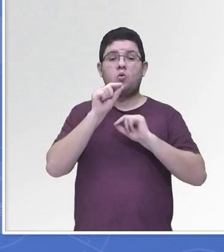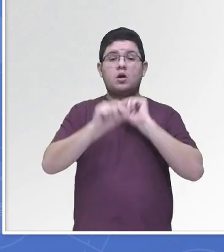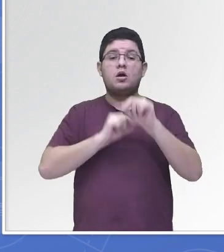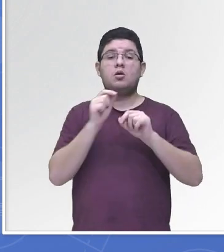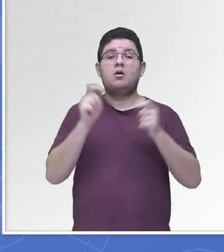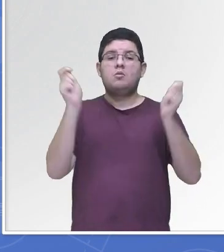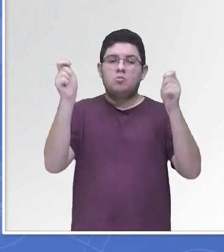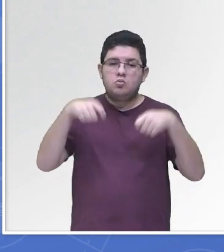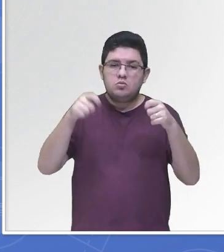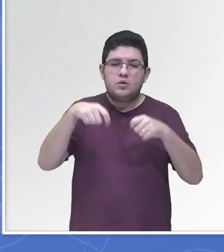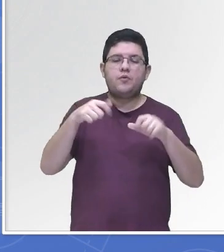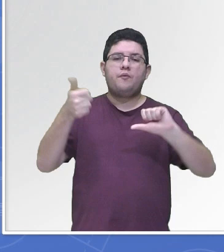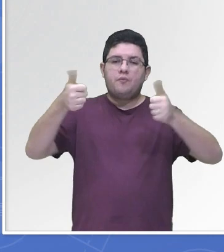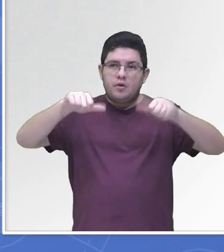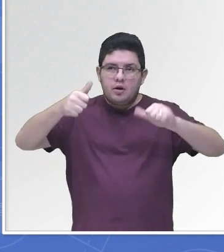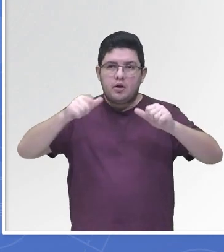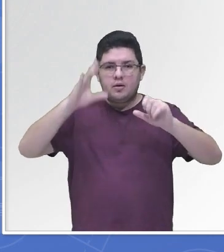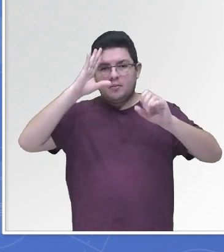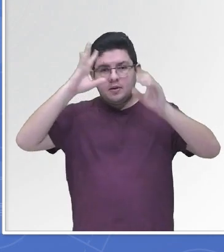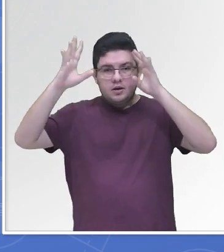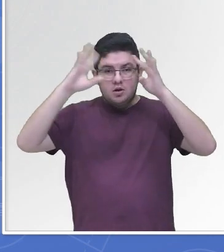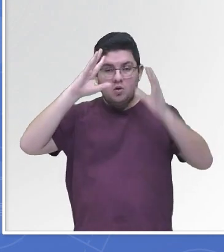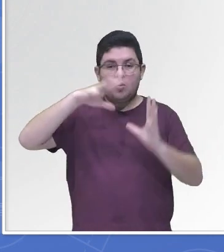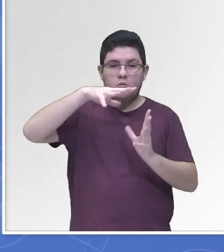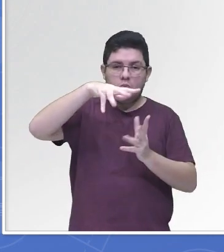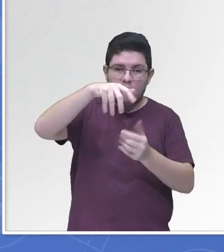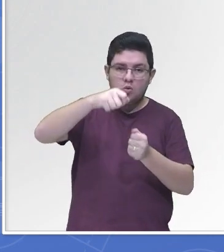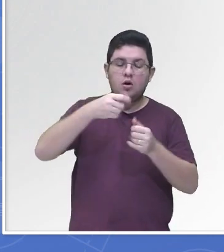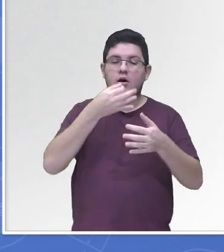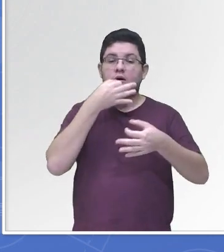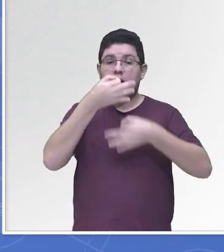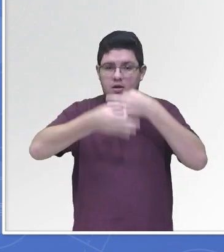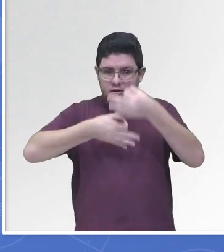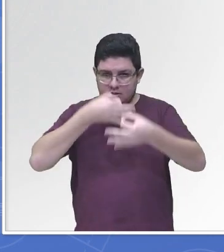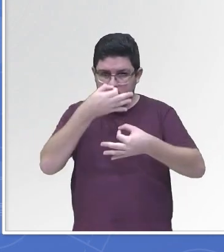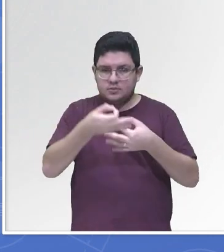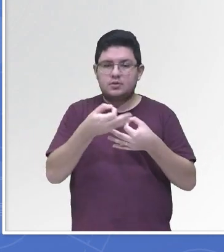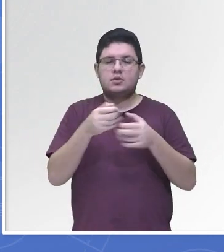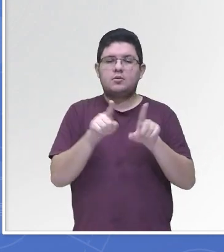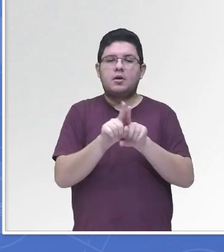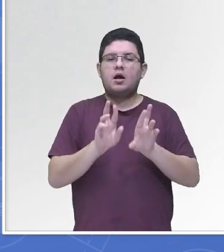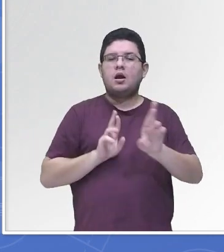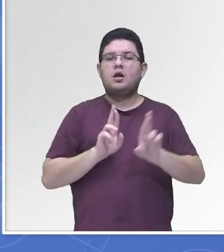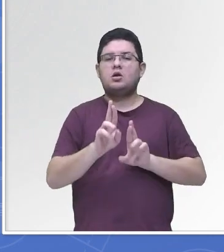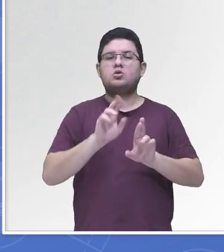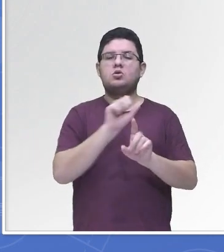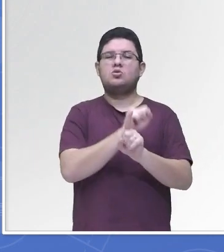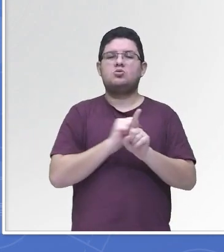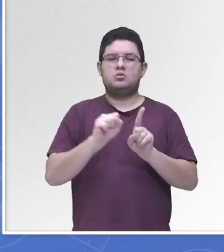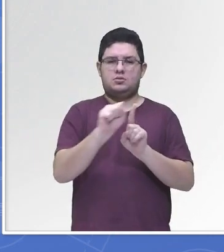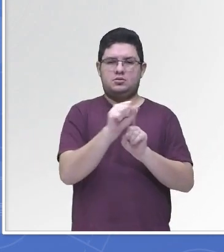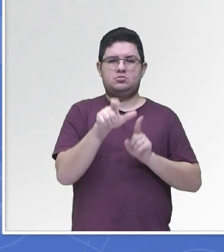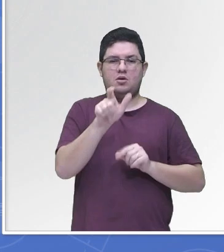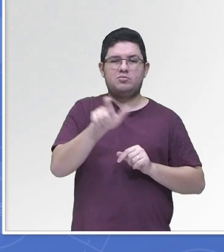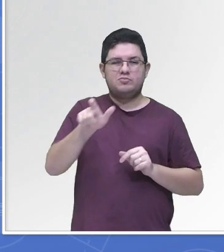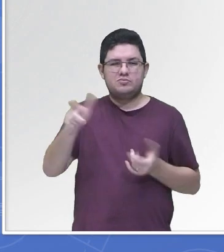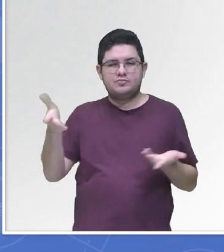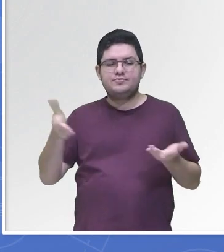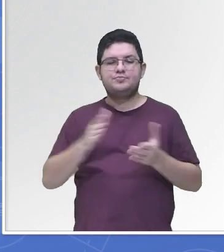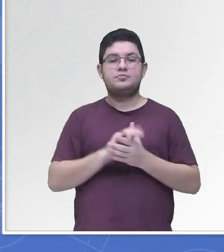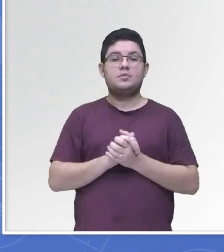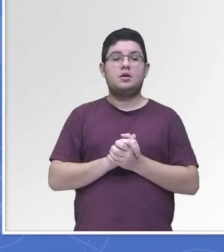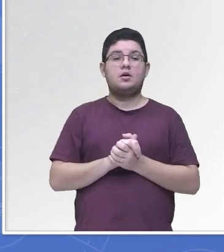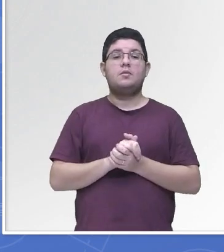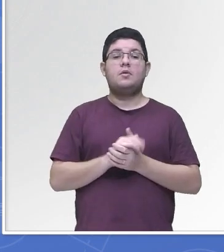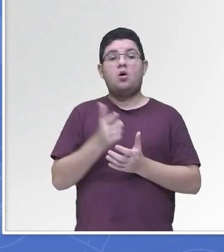criticamente o mundo e as relações sociais em que os indivíduos se encontram. Perfeito? E a razão instrumental, professor? É